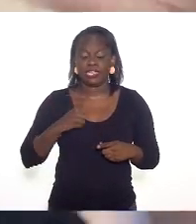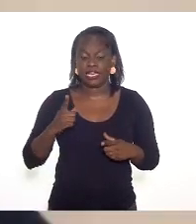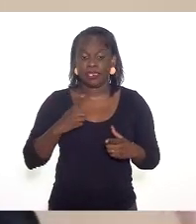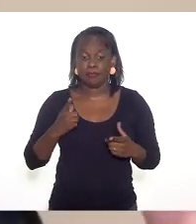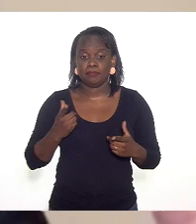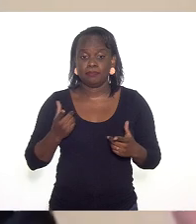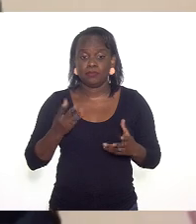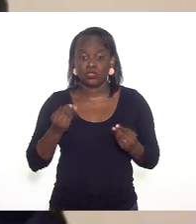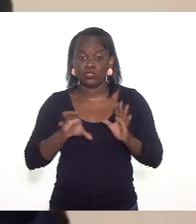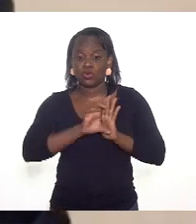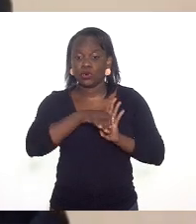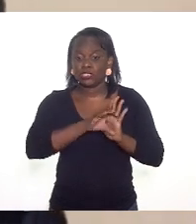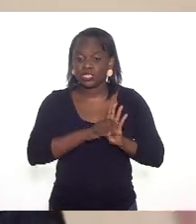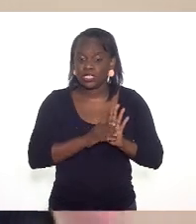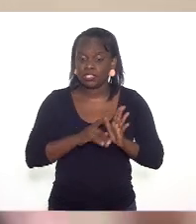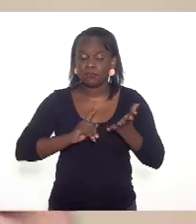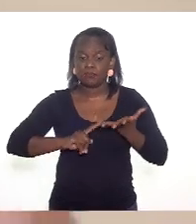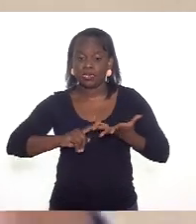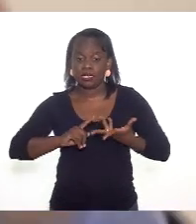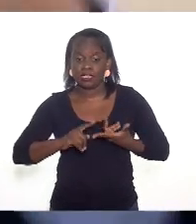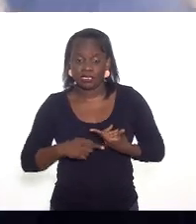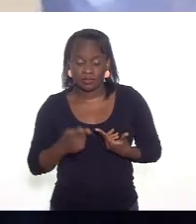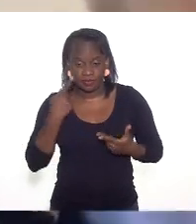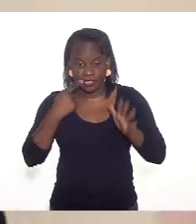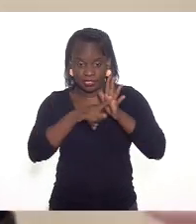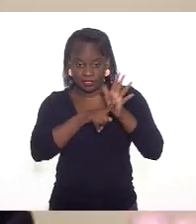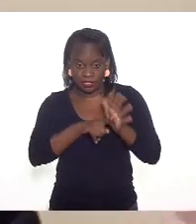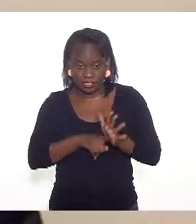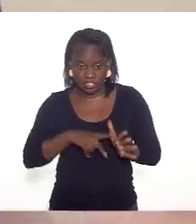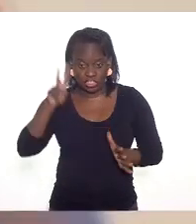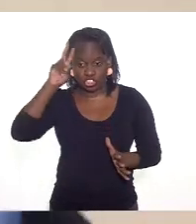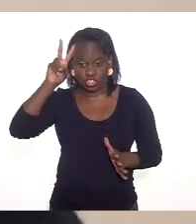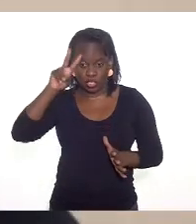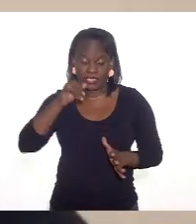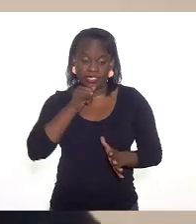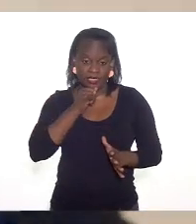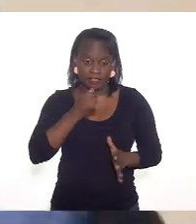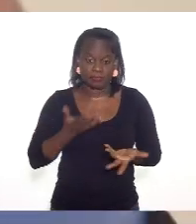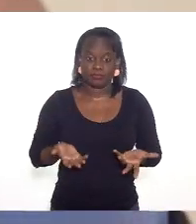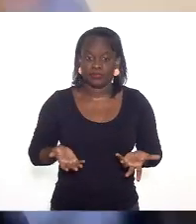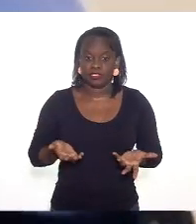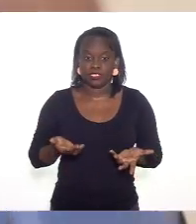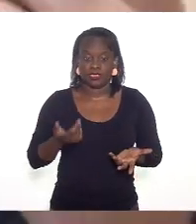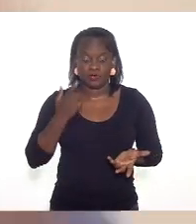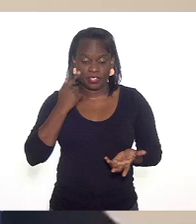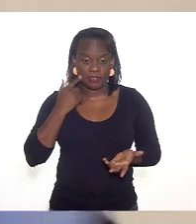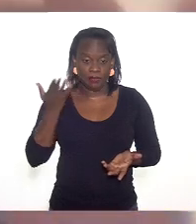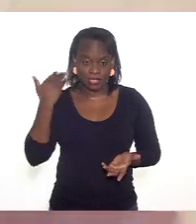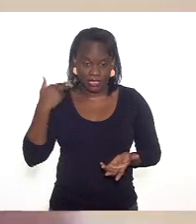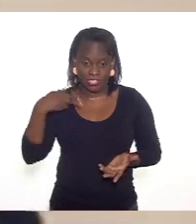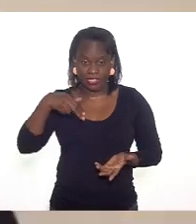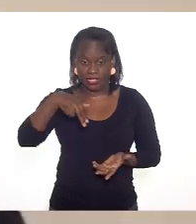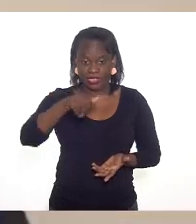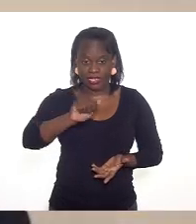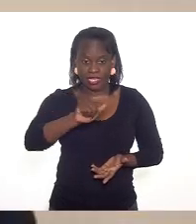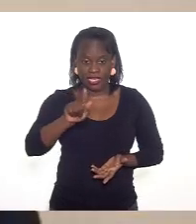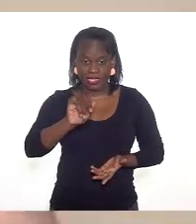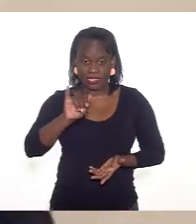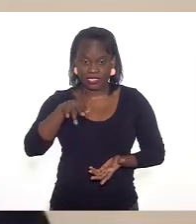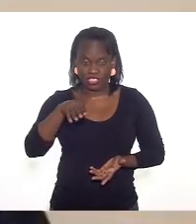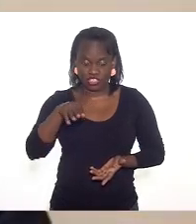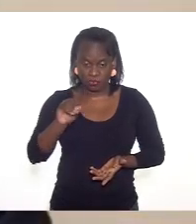muitos conceitos a respeito disso. Se analisarmos a história, por exemplo, se analisa que o nazismo, por exemplo, um